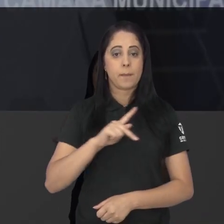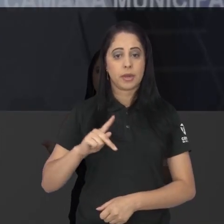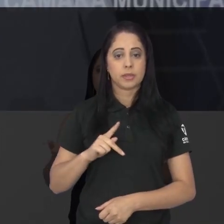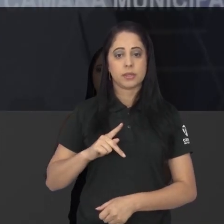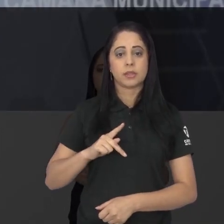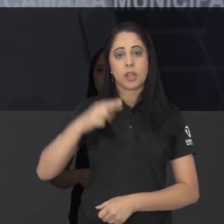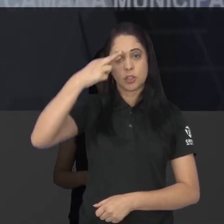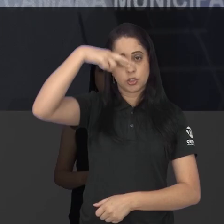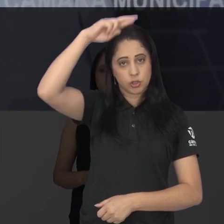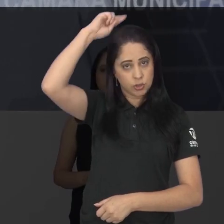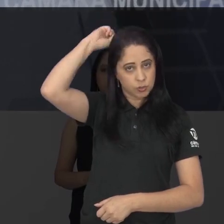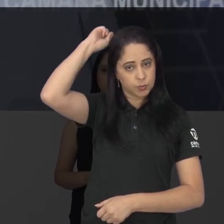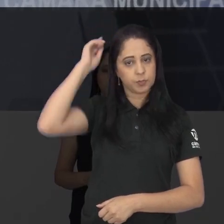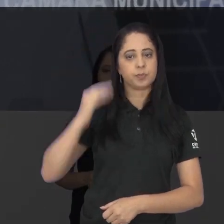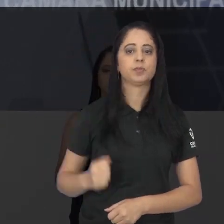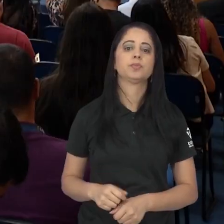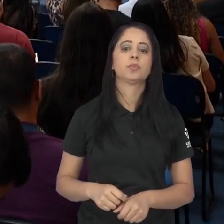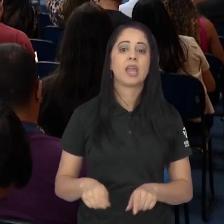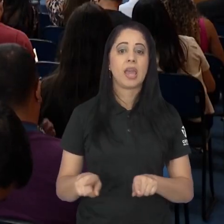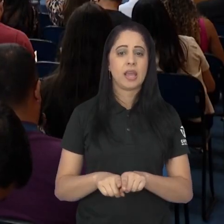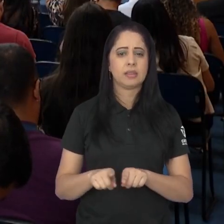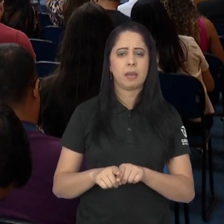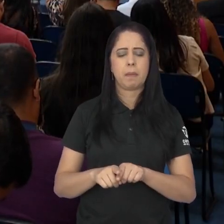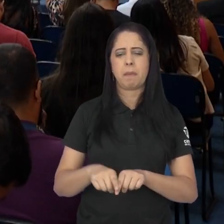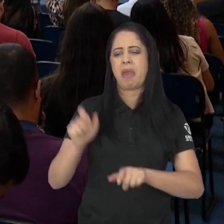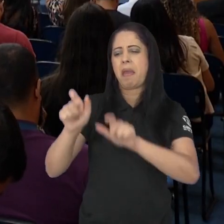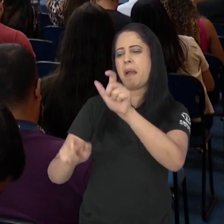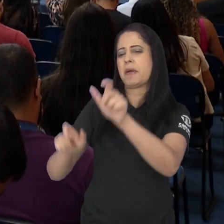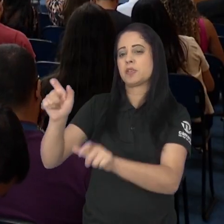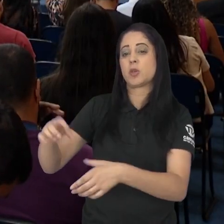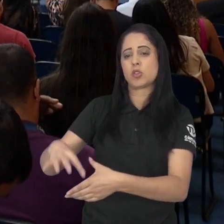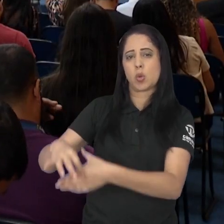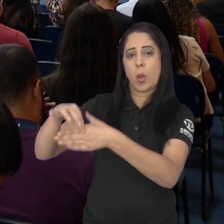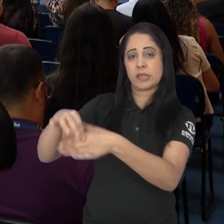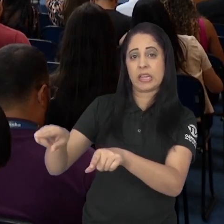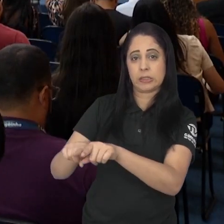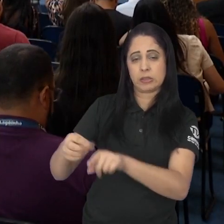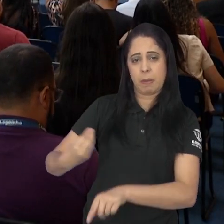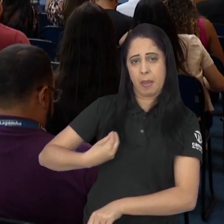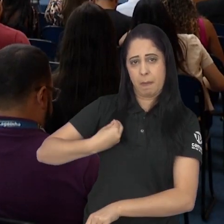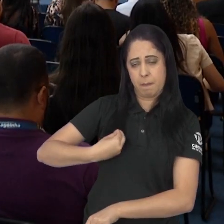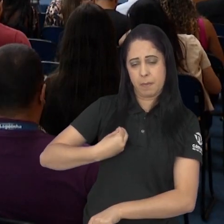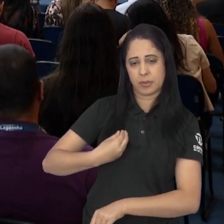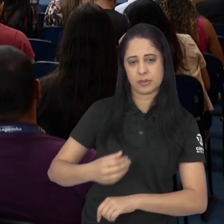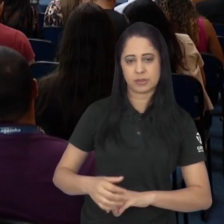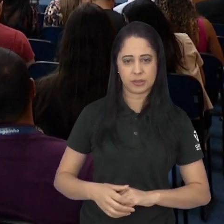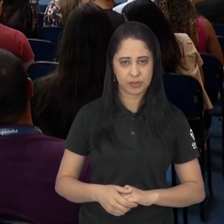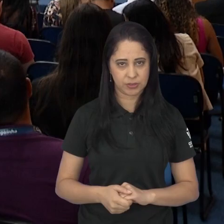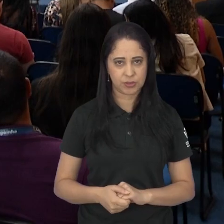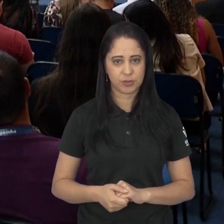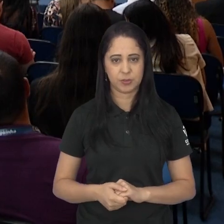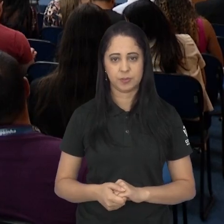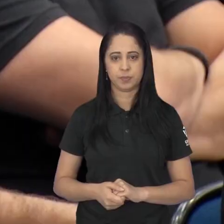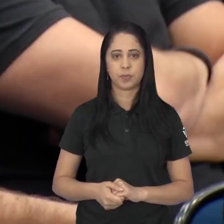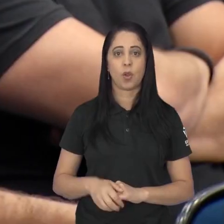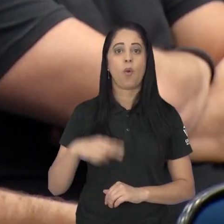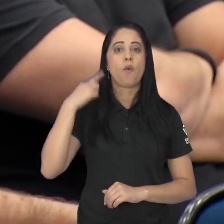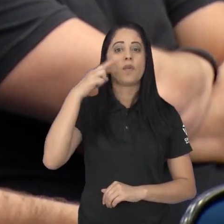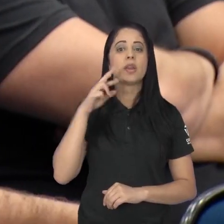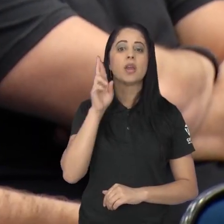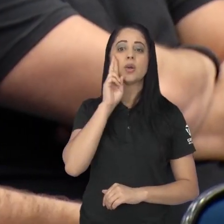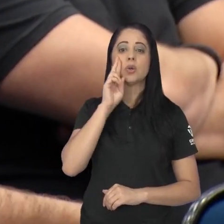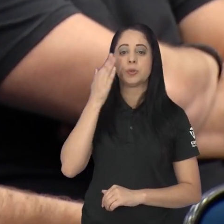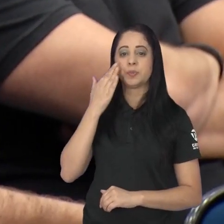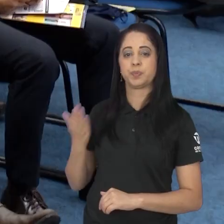presidente da Câmara, o vereador Robertinho da Padaria, além de outras autoridades políticas e do Judiciário de São José e região. O